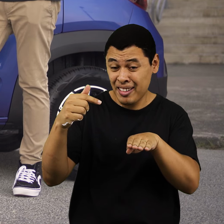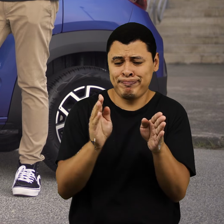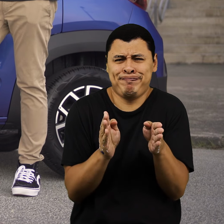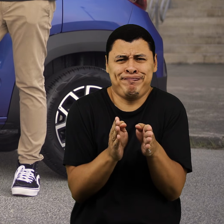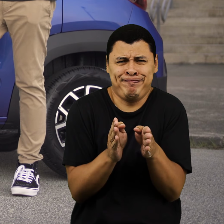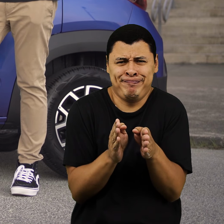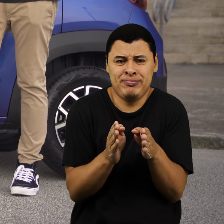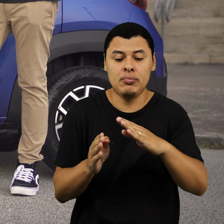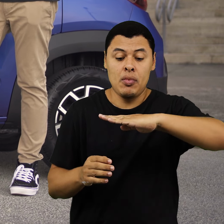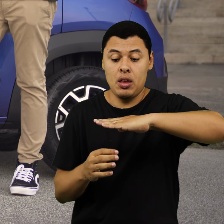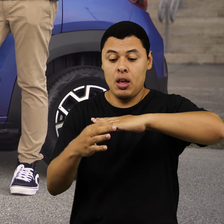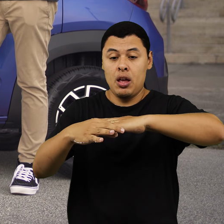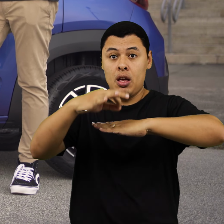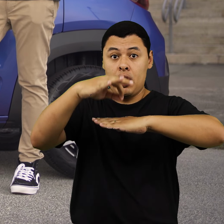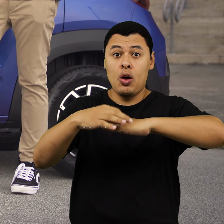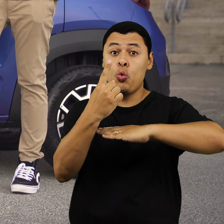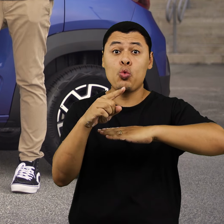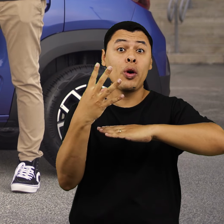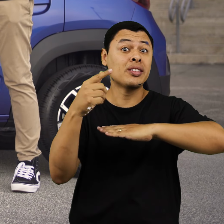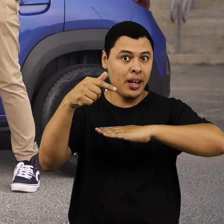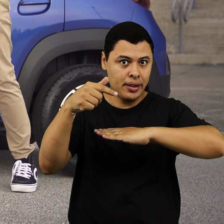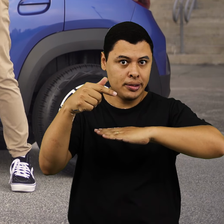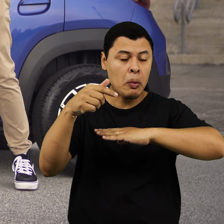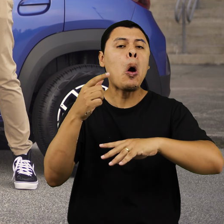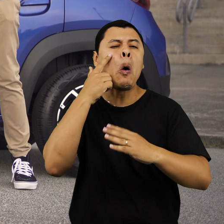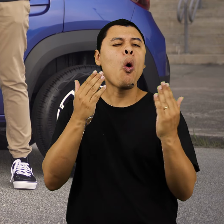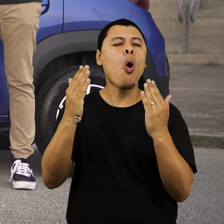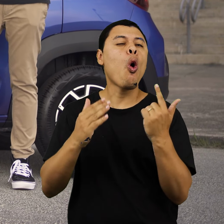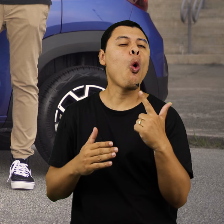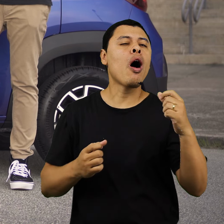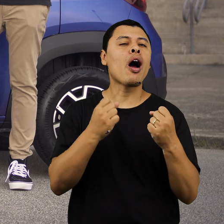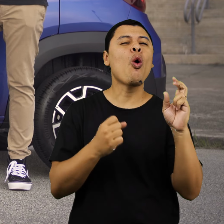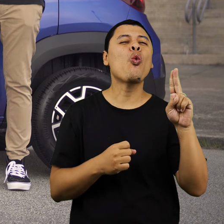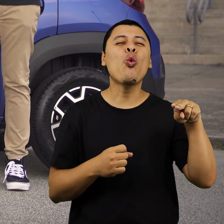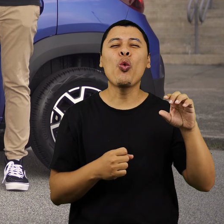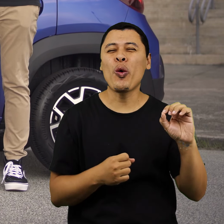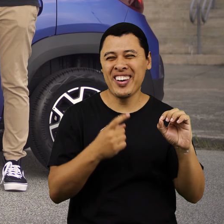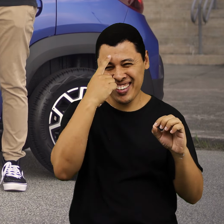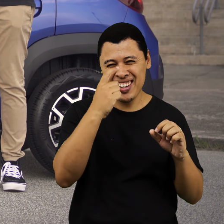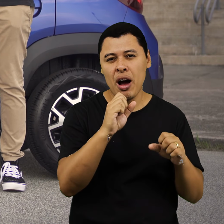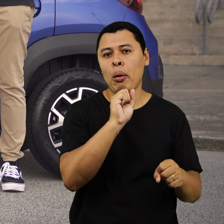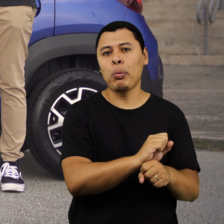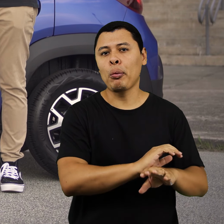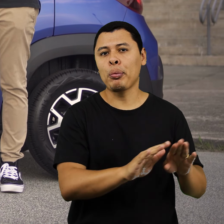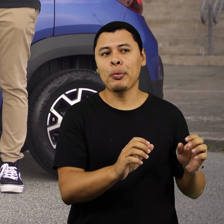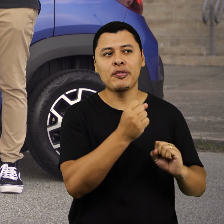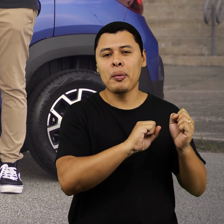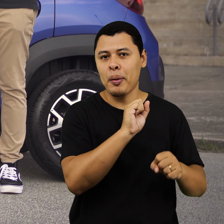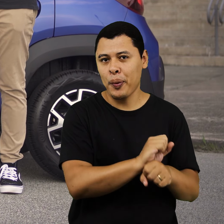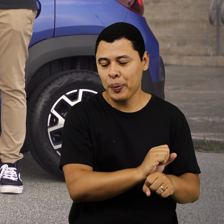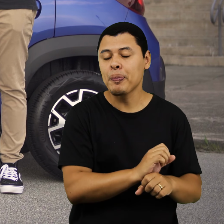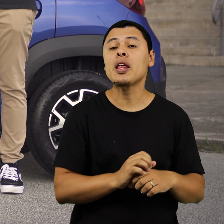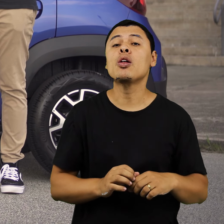estreito, e 1,47 m de altura. Para colocar em perspectiva, eu vou comparar aqui com as dimensões do Uno, né, que acabou de sair de linha. Então a gente tem no